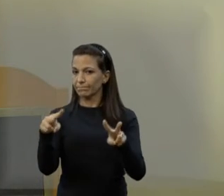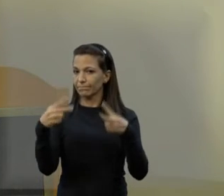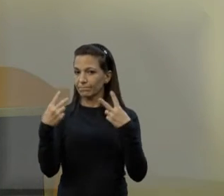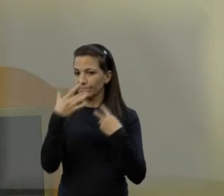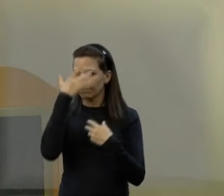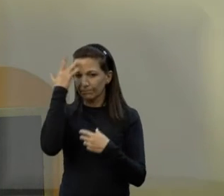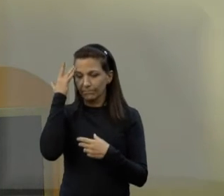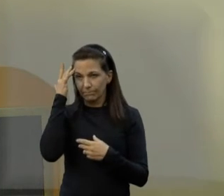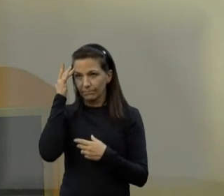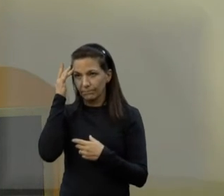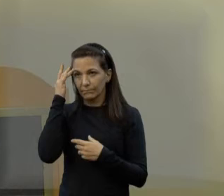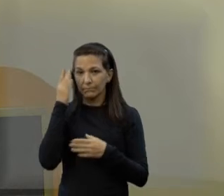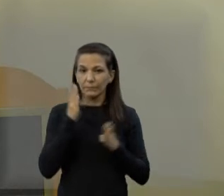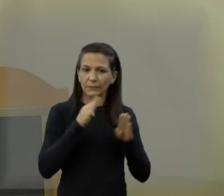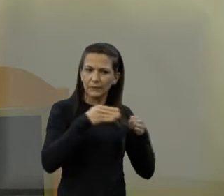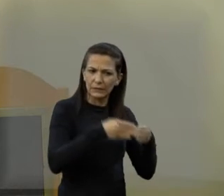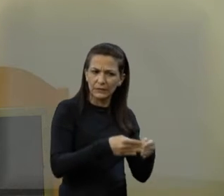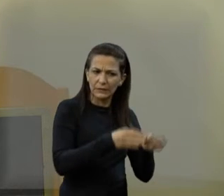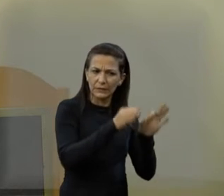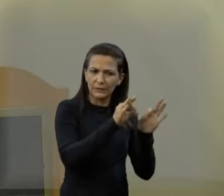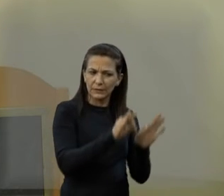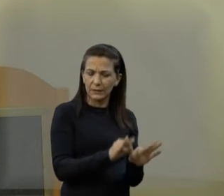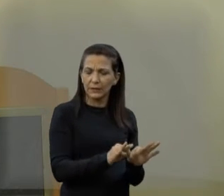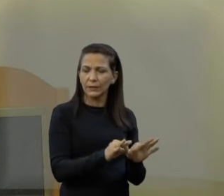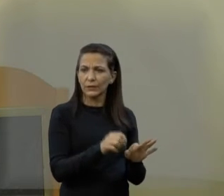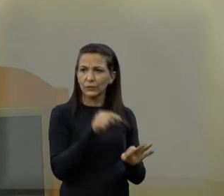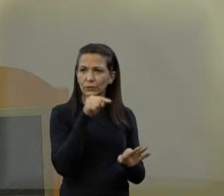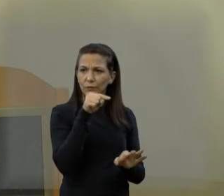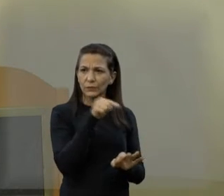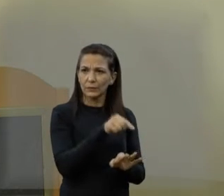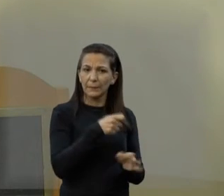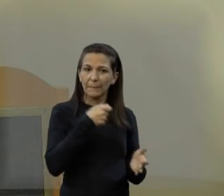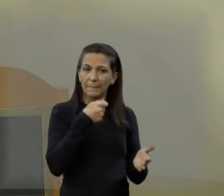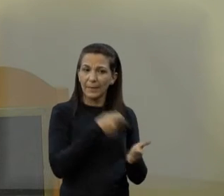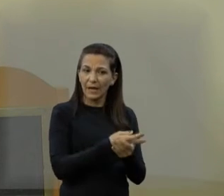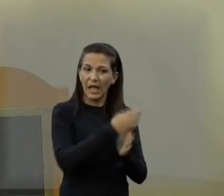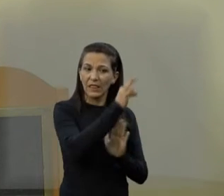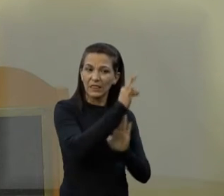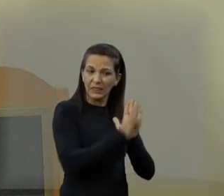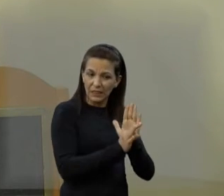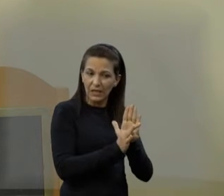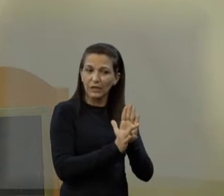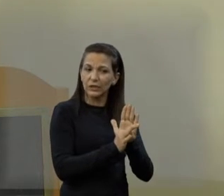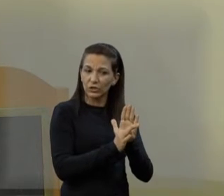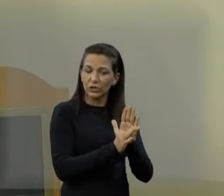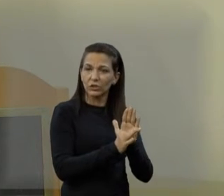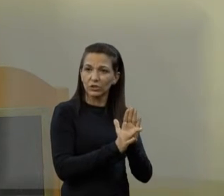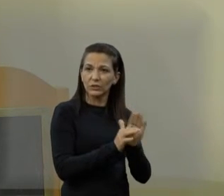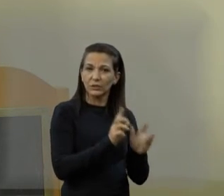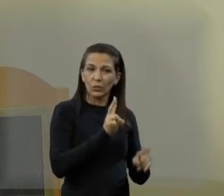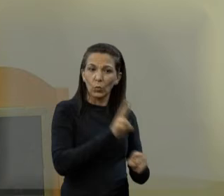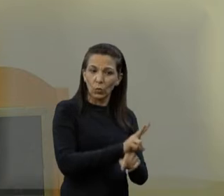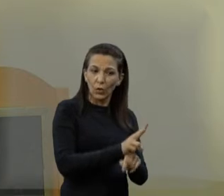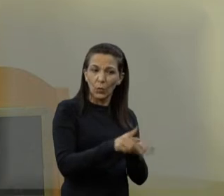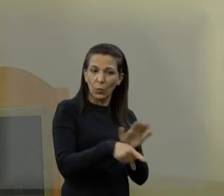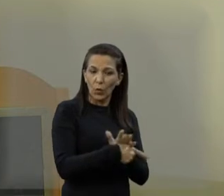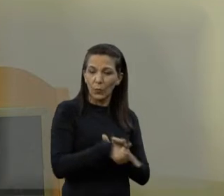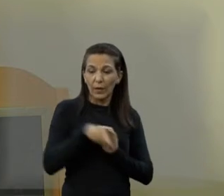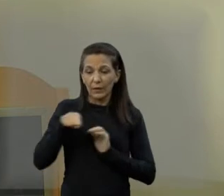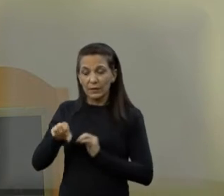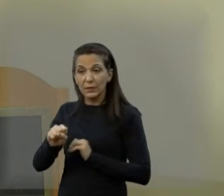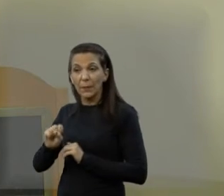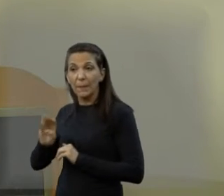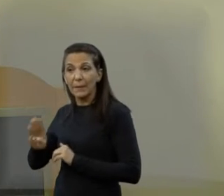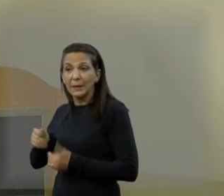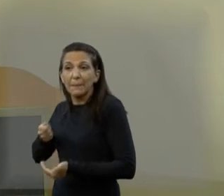enterrado no Cemitério dos Britos você acha que é justo você tá pagando para manter o seu ente lá e o pessoal do São Bento